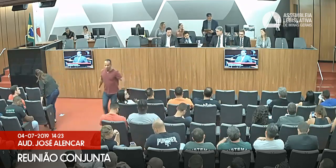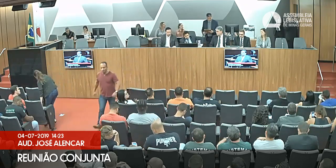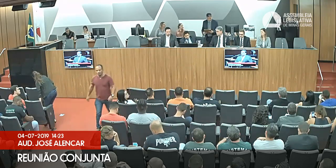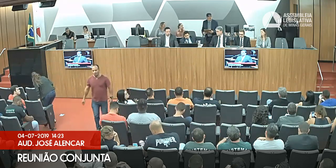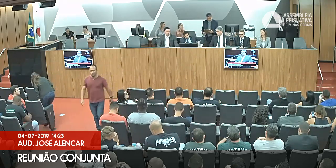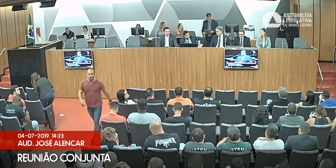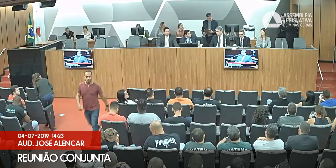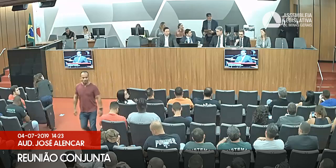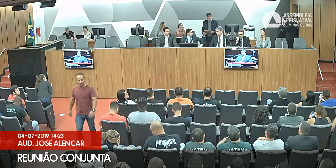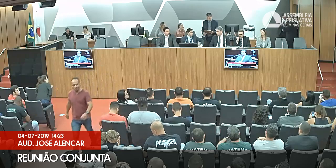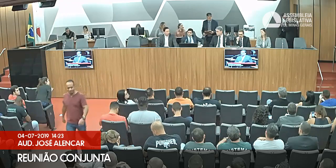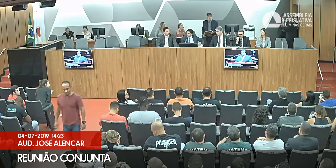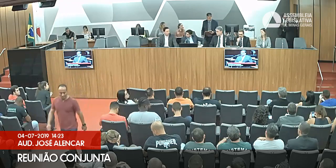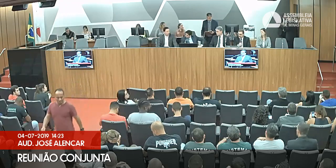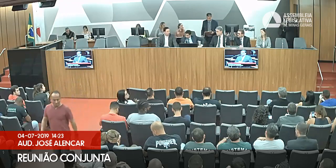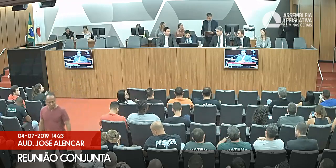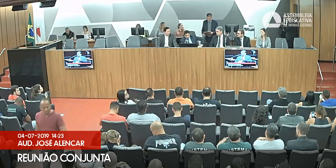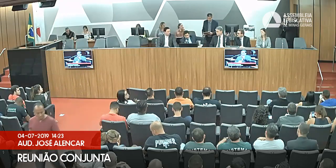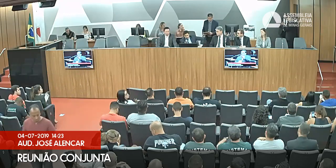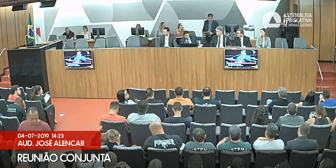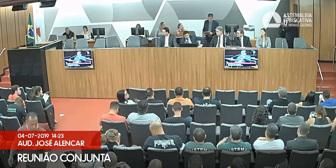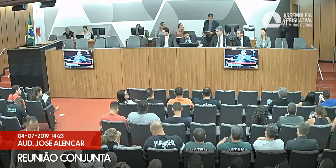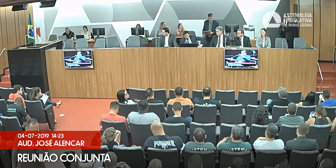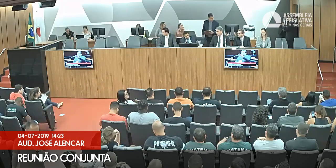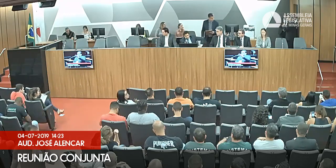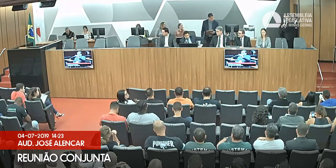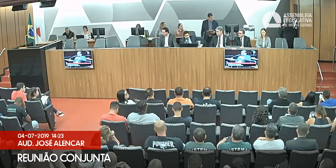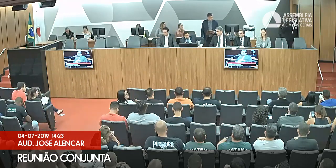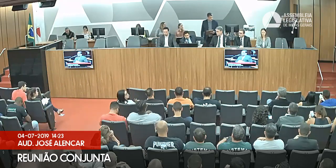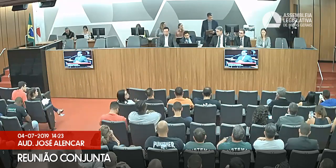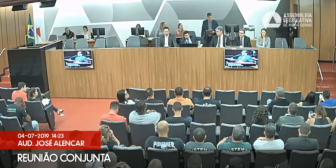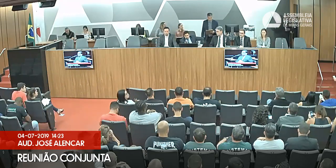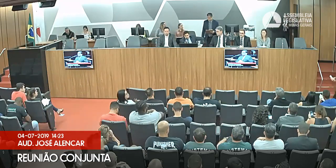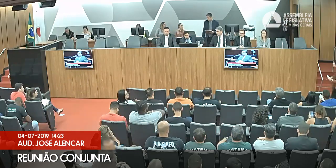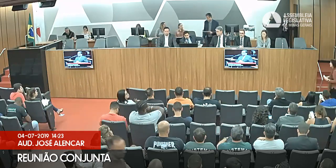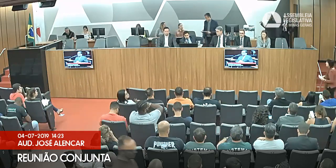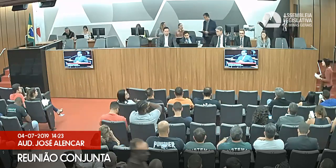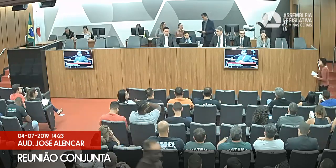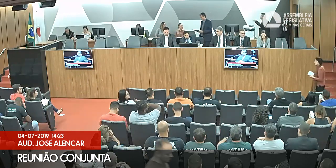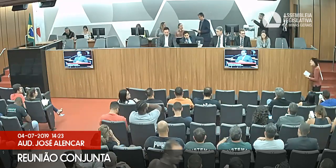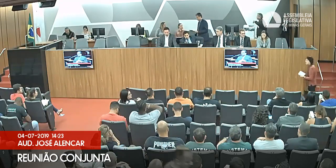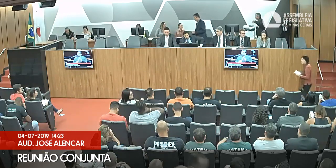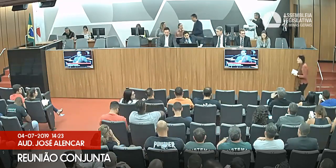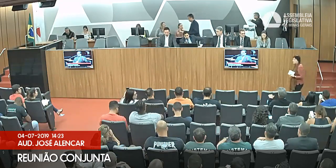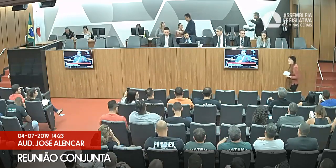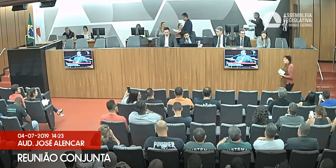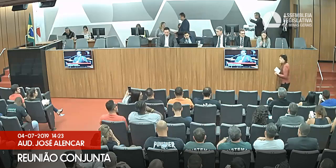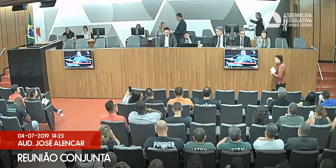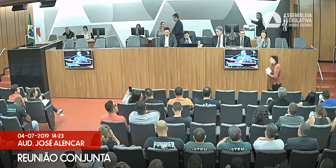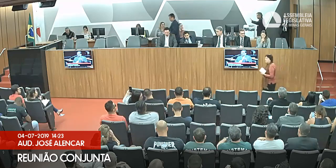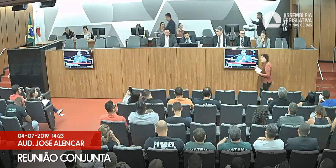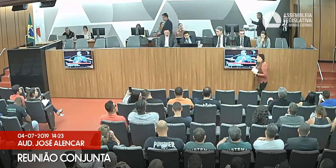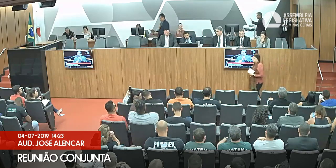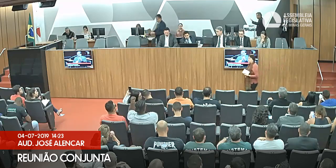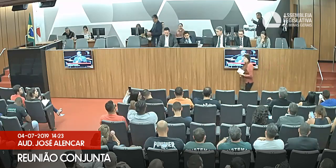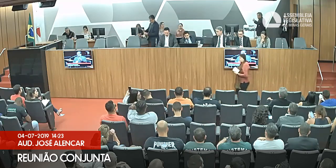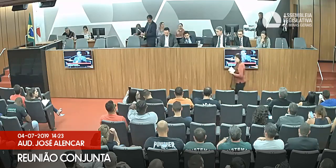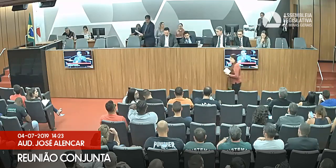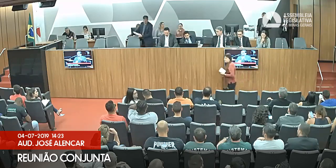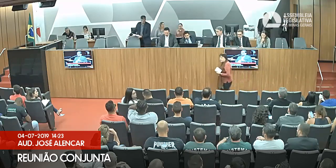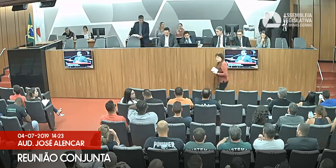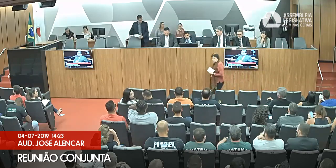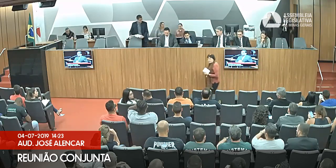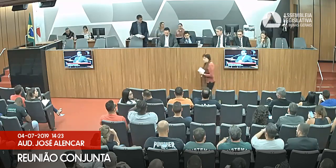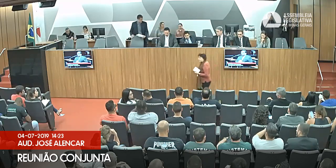presidência convida a tomar assento à mesa dos trabalhos o senhor é de outro de souza